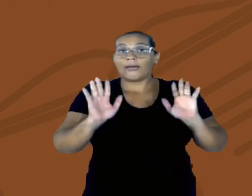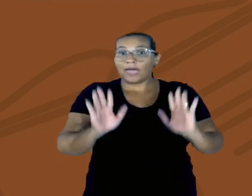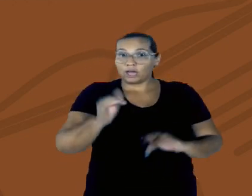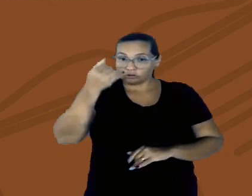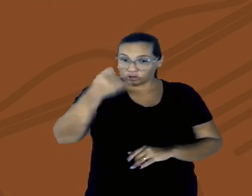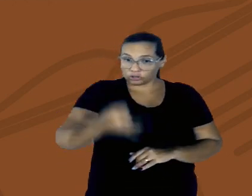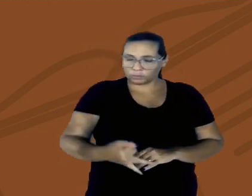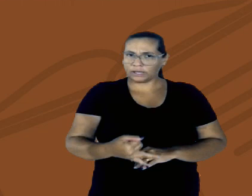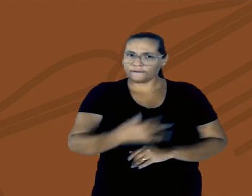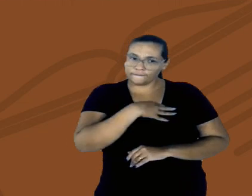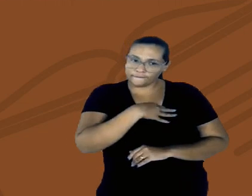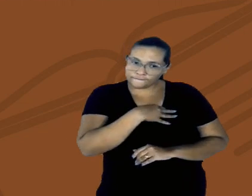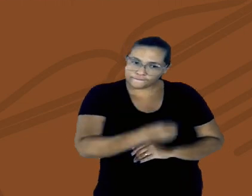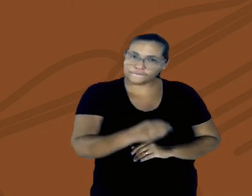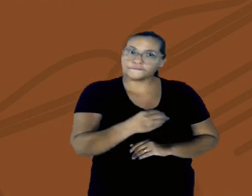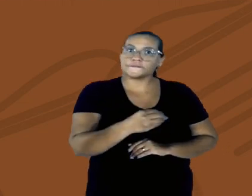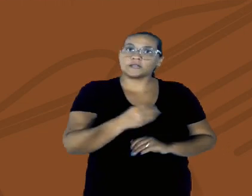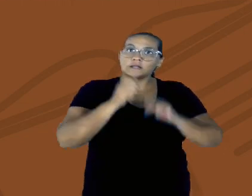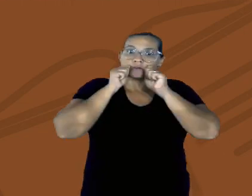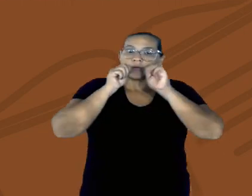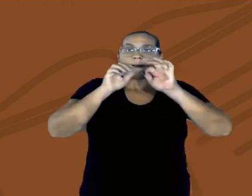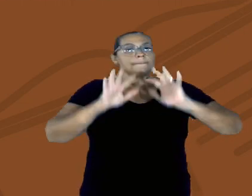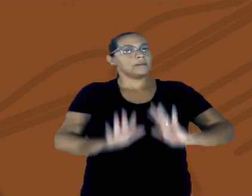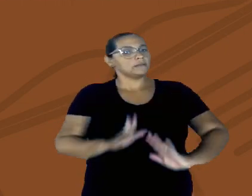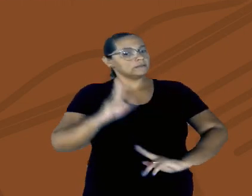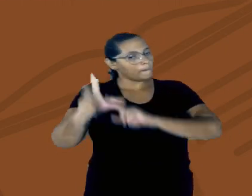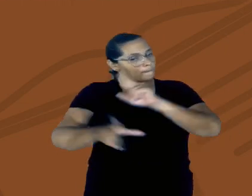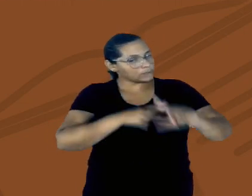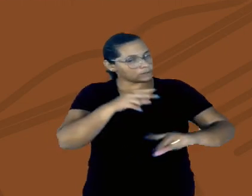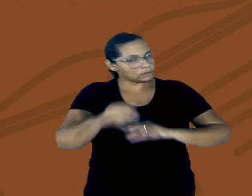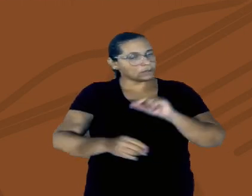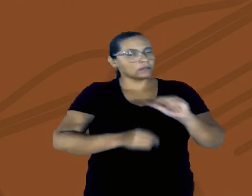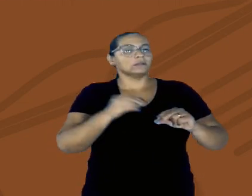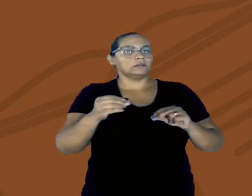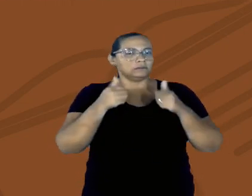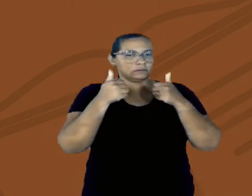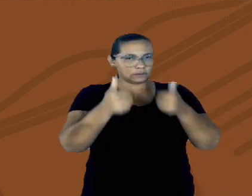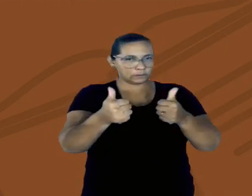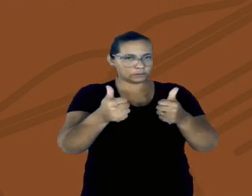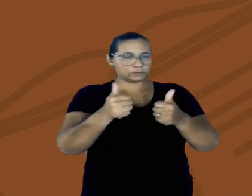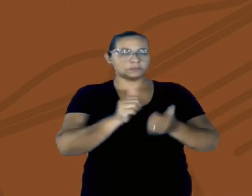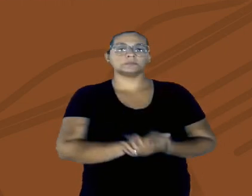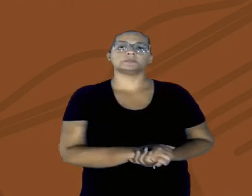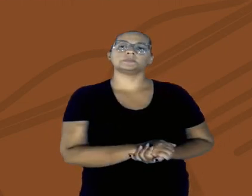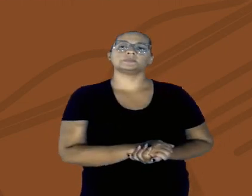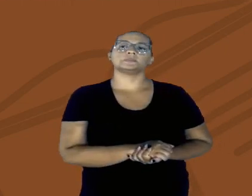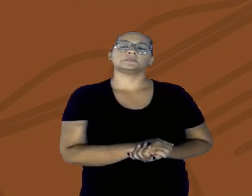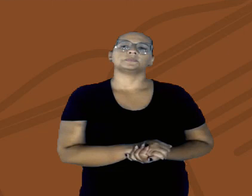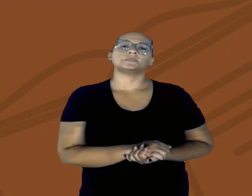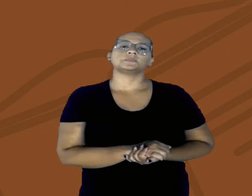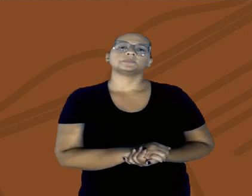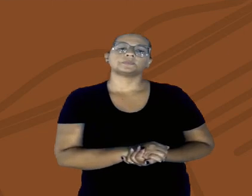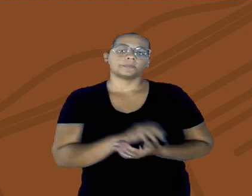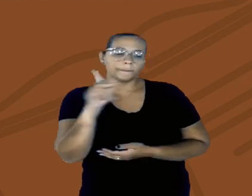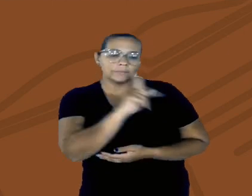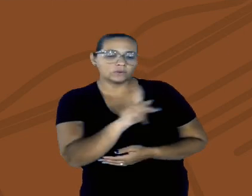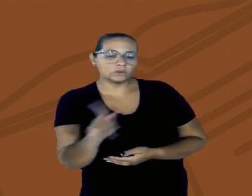falei na aula anterior, filho é sempre um presente, é uma dádiva, tá certo? Vamos lá.